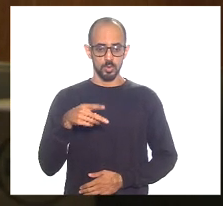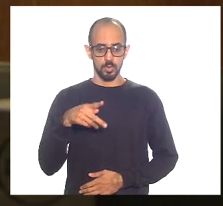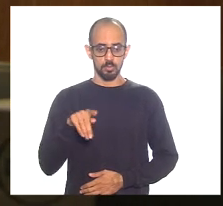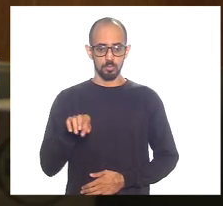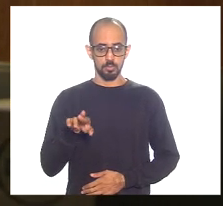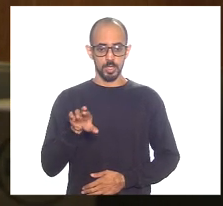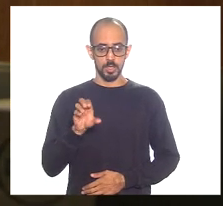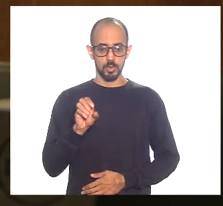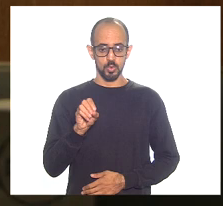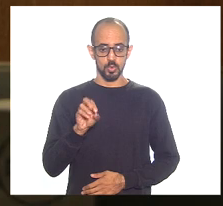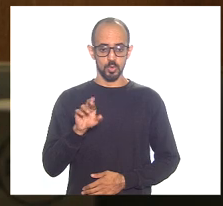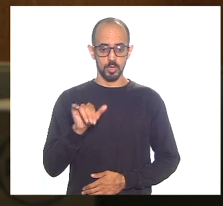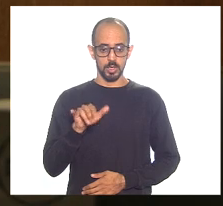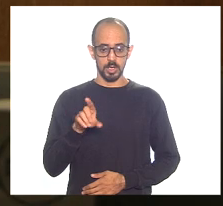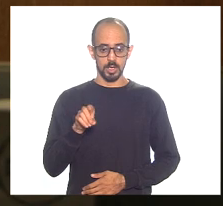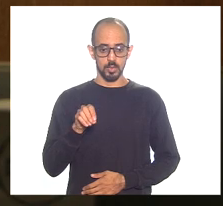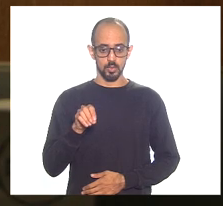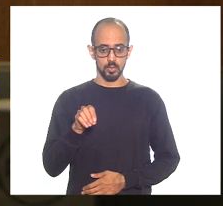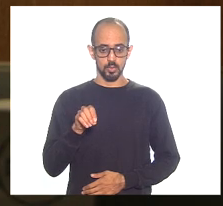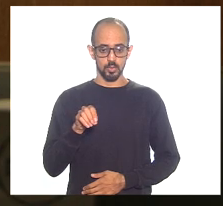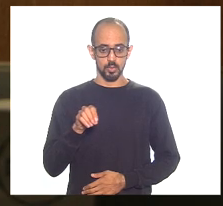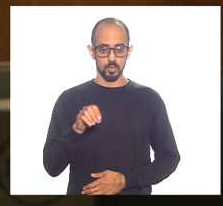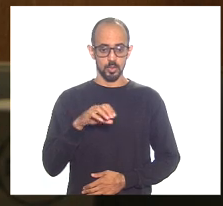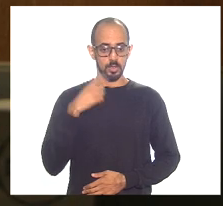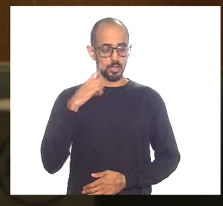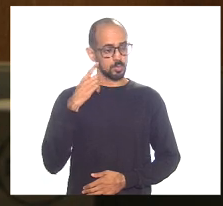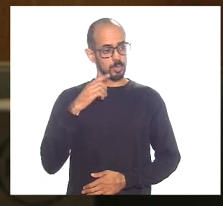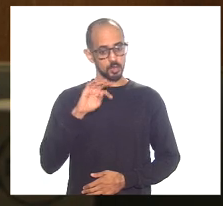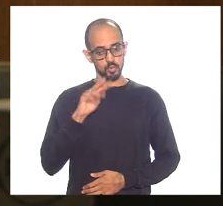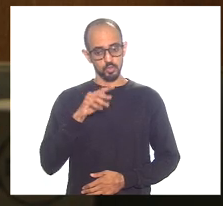Deputado Pedro Ricardo. Deputado Chico Machado.